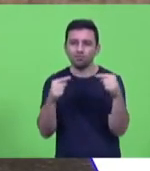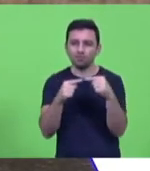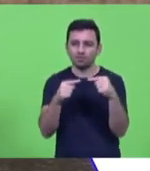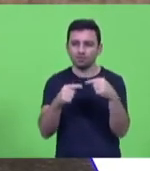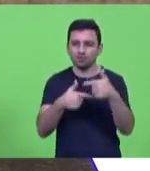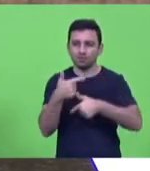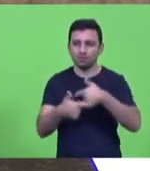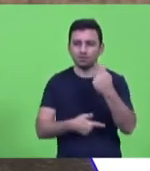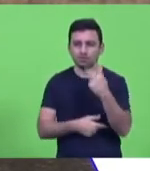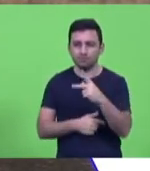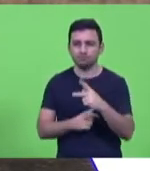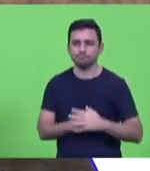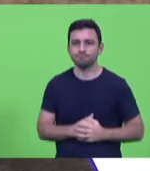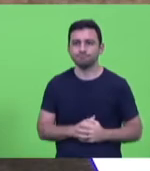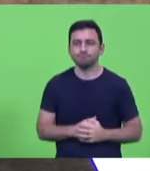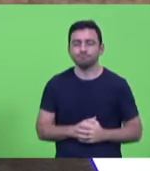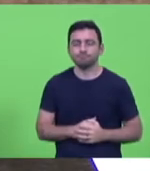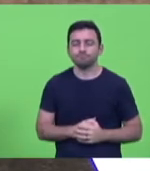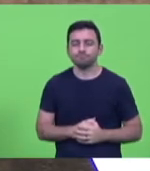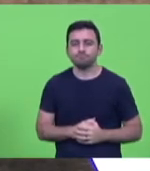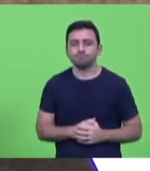hoje, adequar a lei.